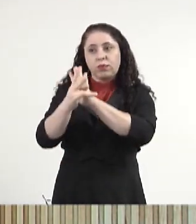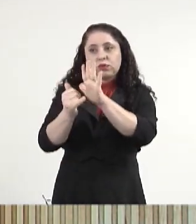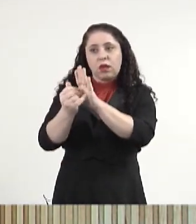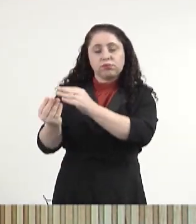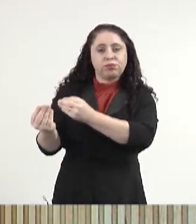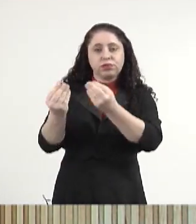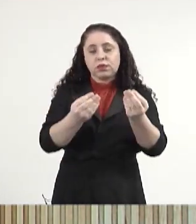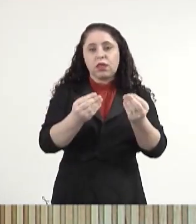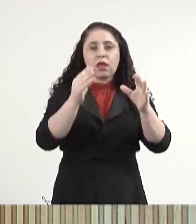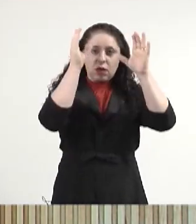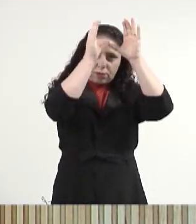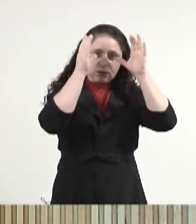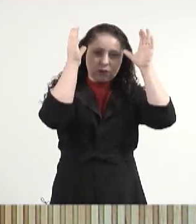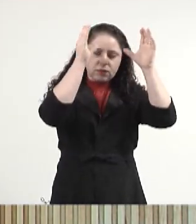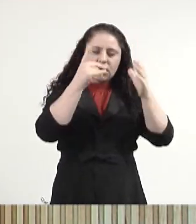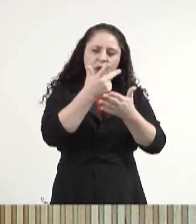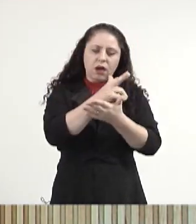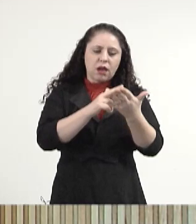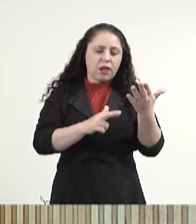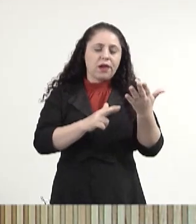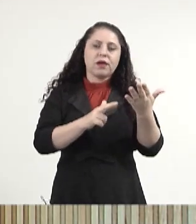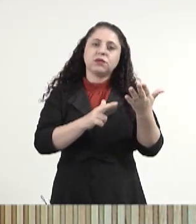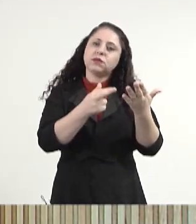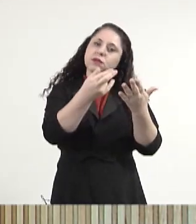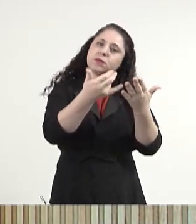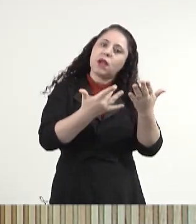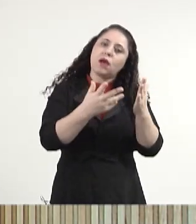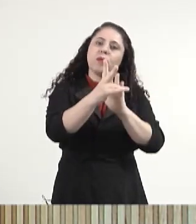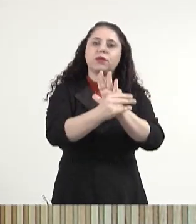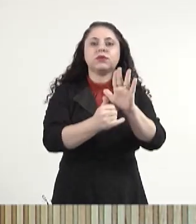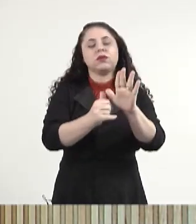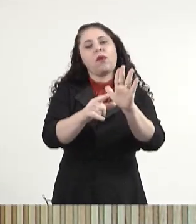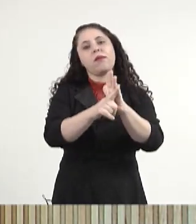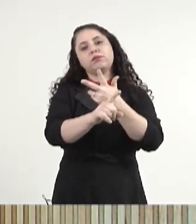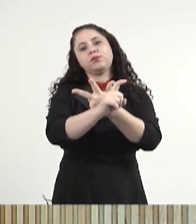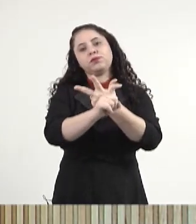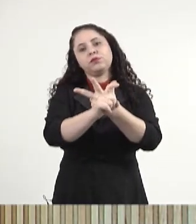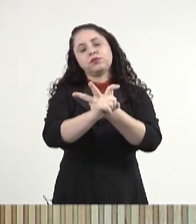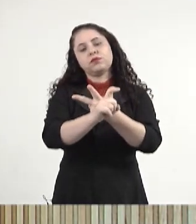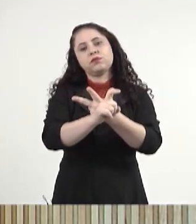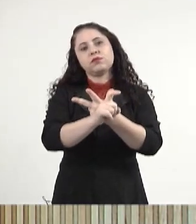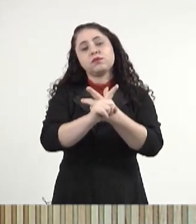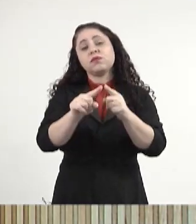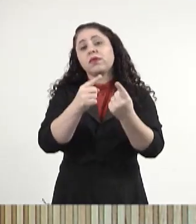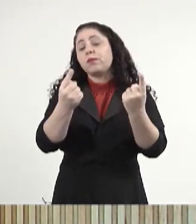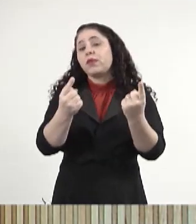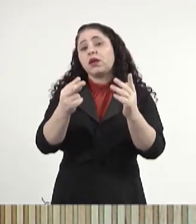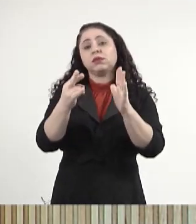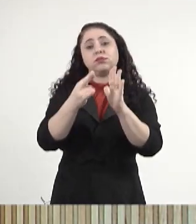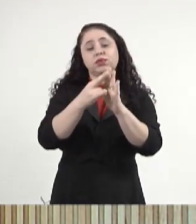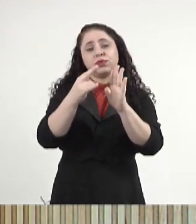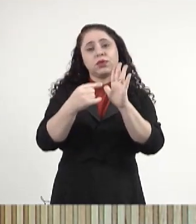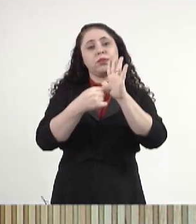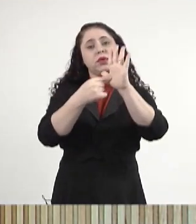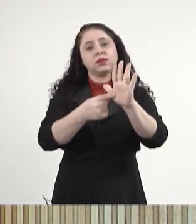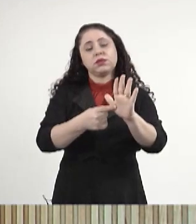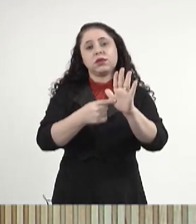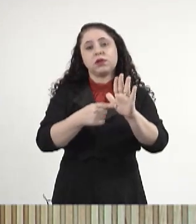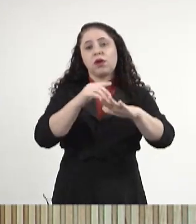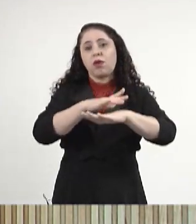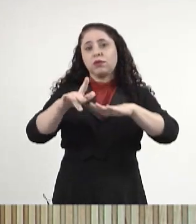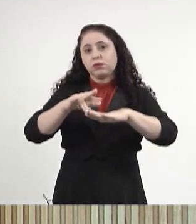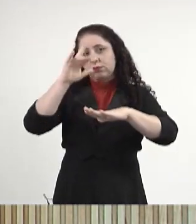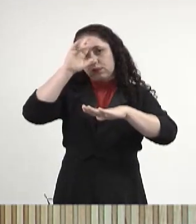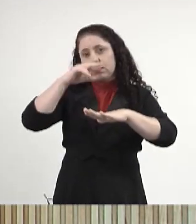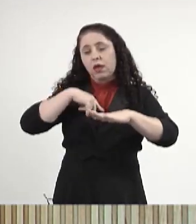deputado Caravina. Ele relatou projeto encaminhado pelo Poder Executivo, mas que regimentalmente é apresentado pela mesa